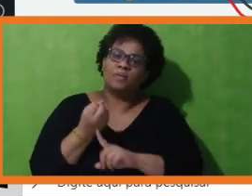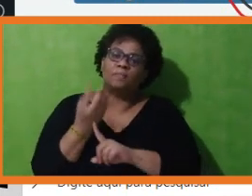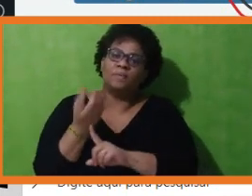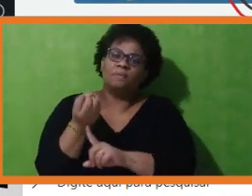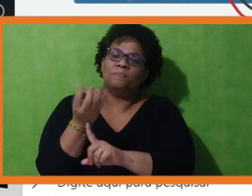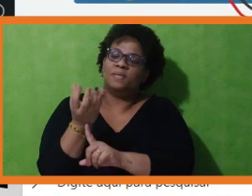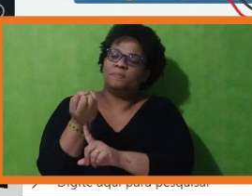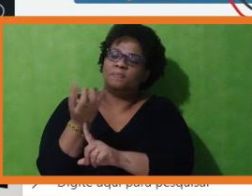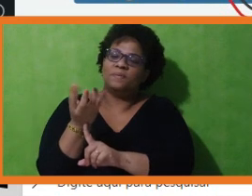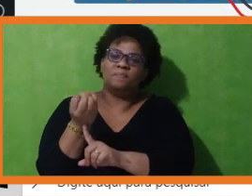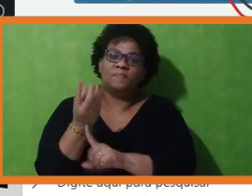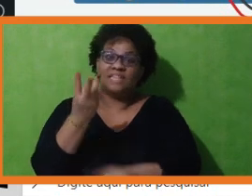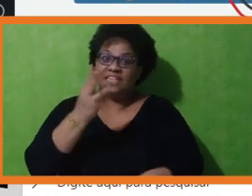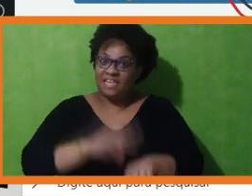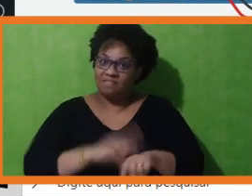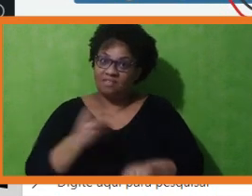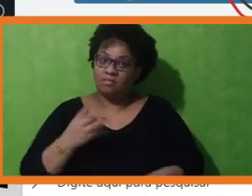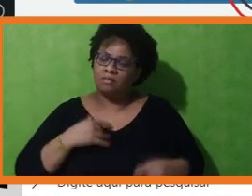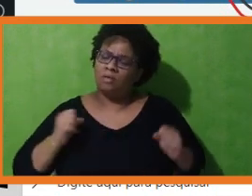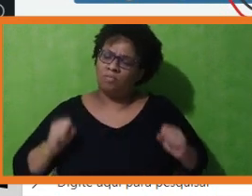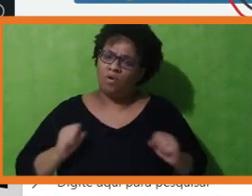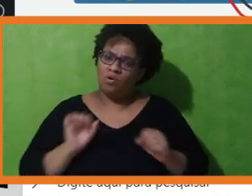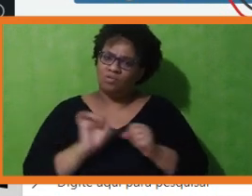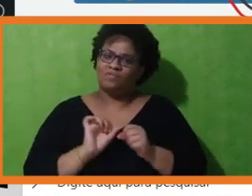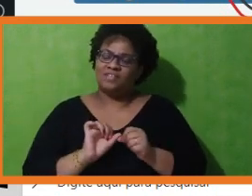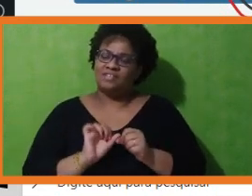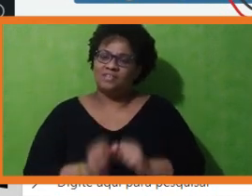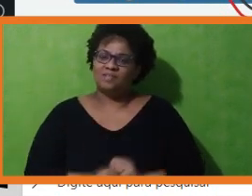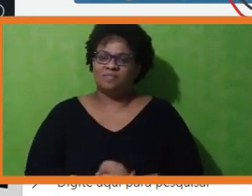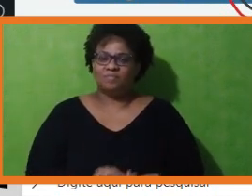3 vezes, que eu quero que o LED pisque 3 vezes. Eu poderia fazer isso.